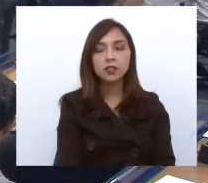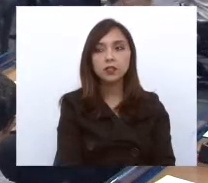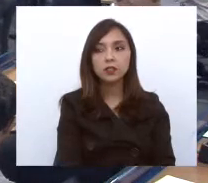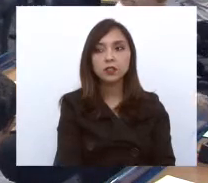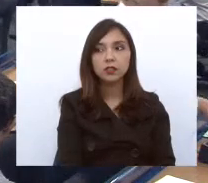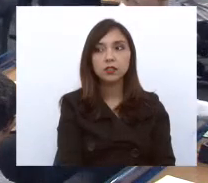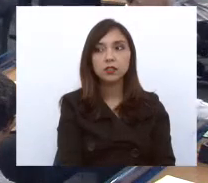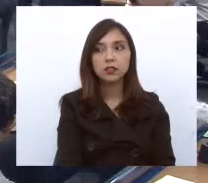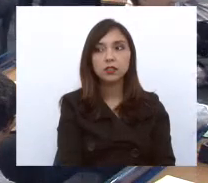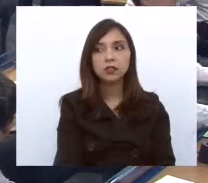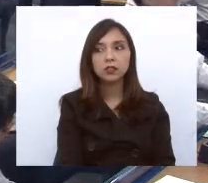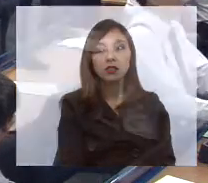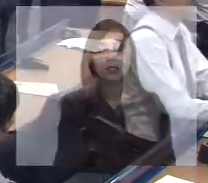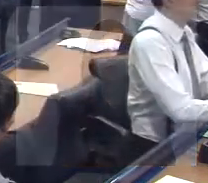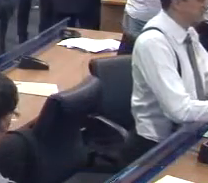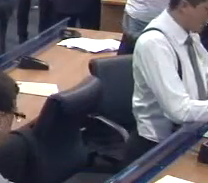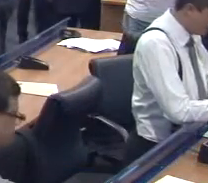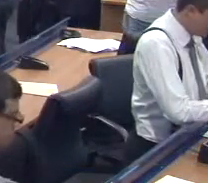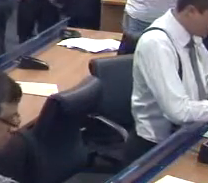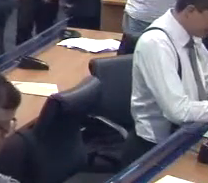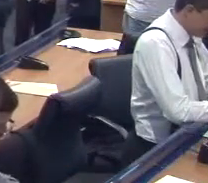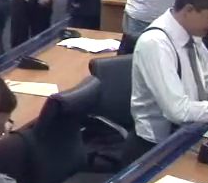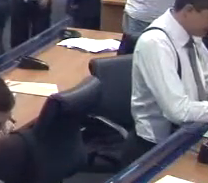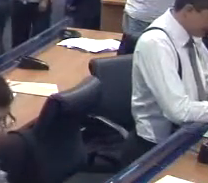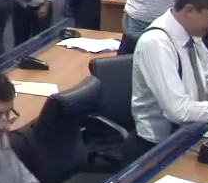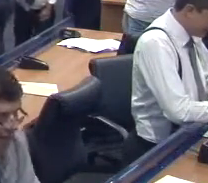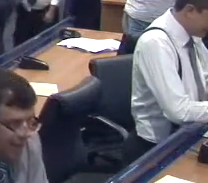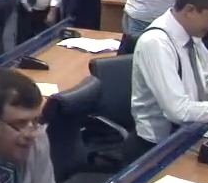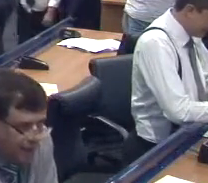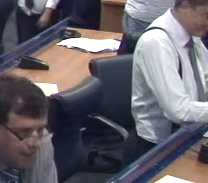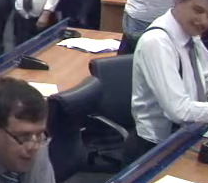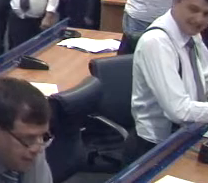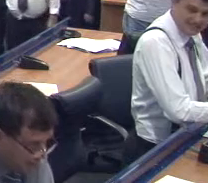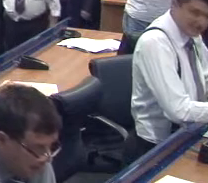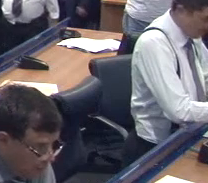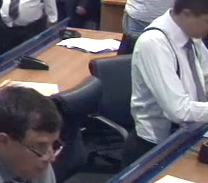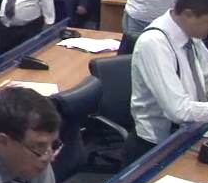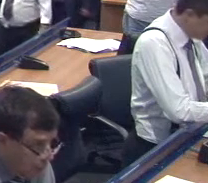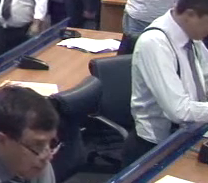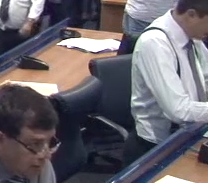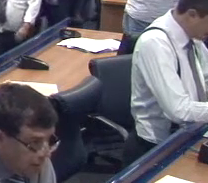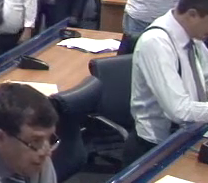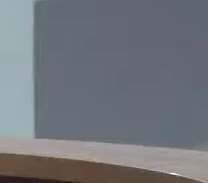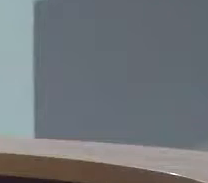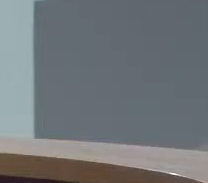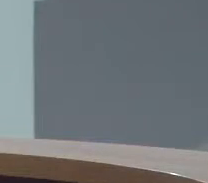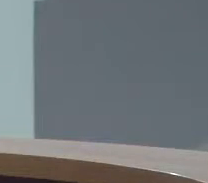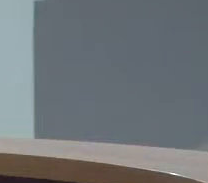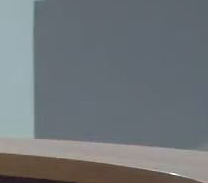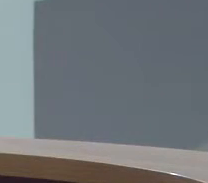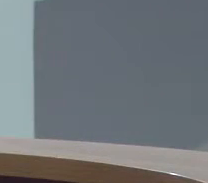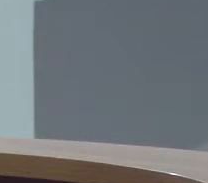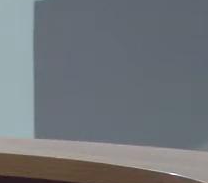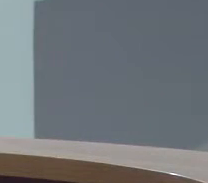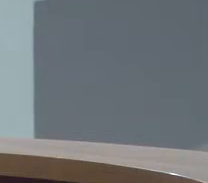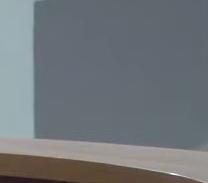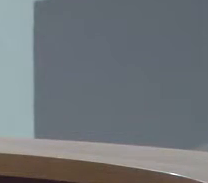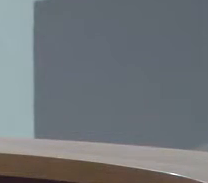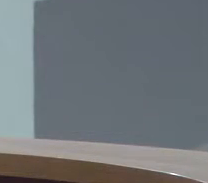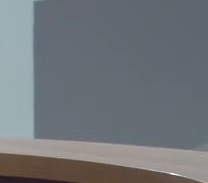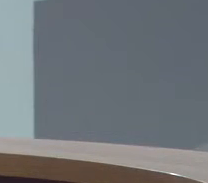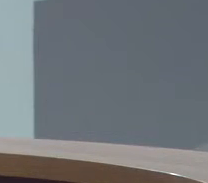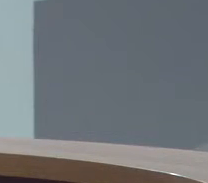Para encaminhar a votação. Para encaminhar, vereador, com a palavra. Então, o doutor Alexandre só